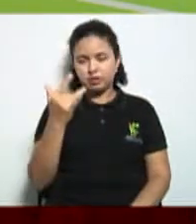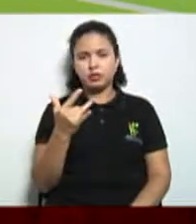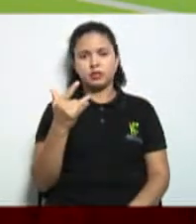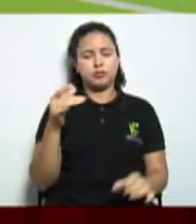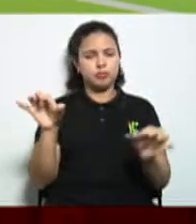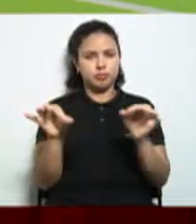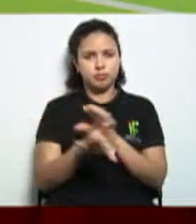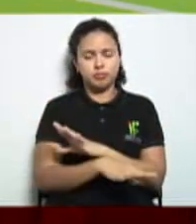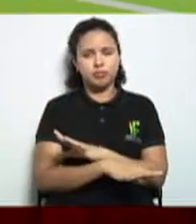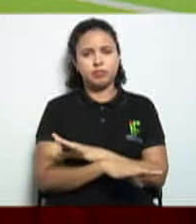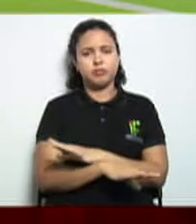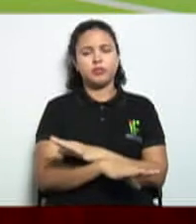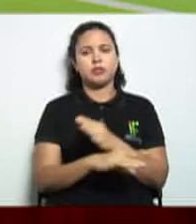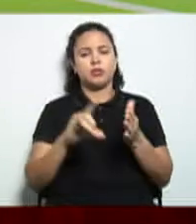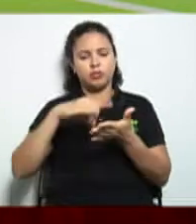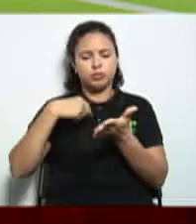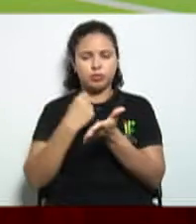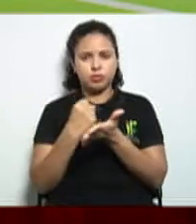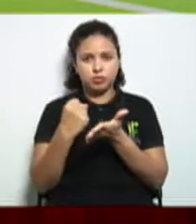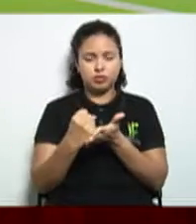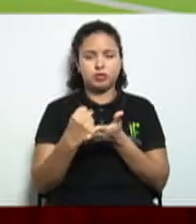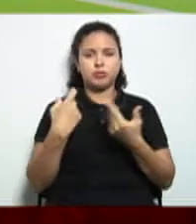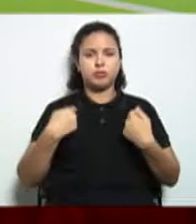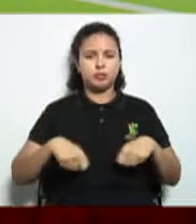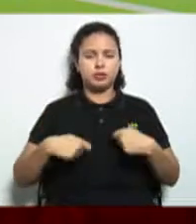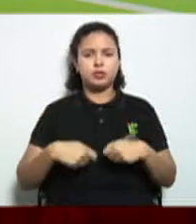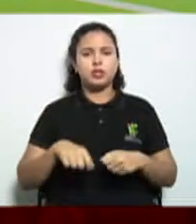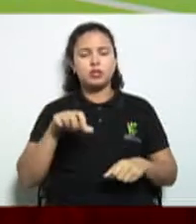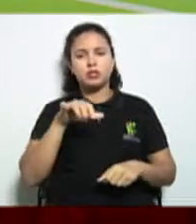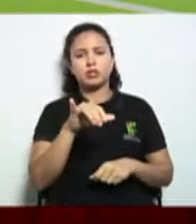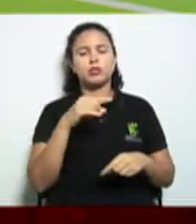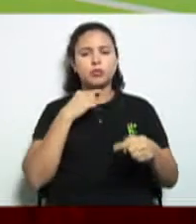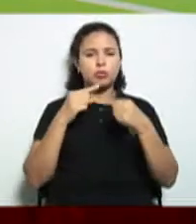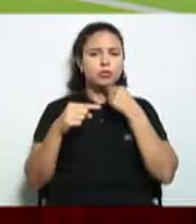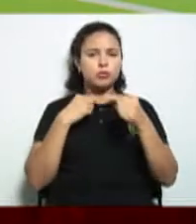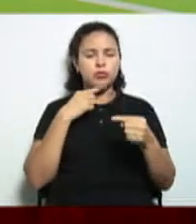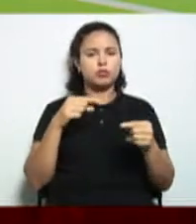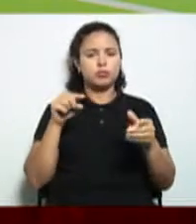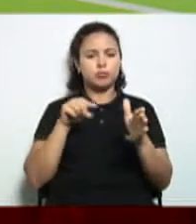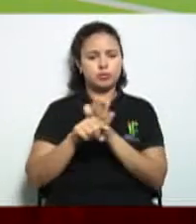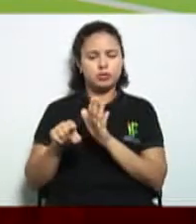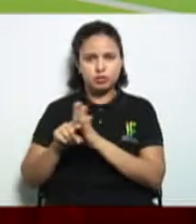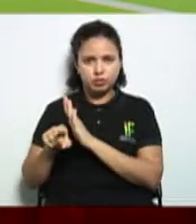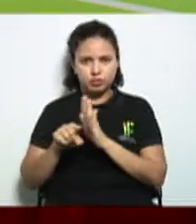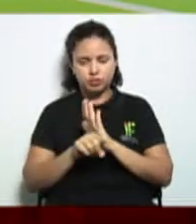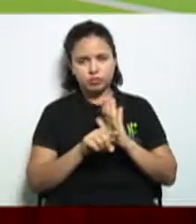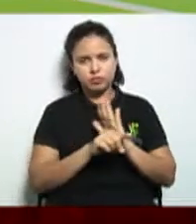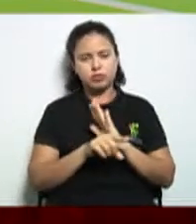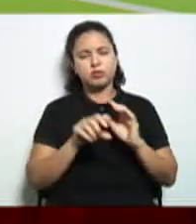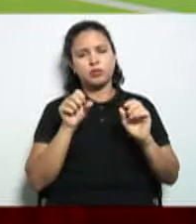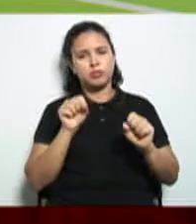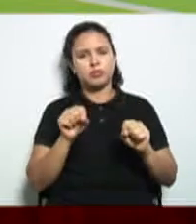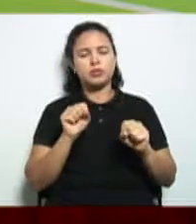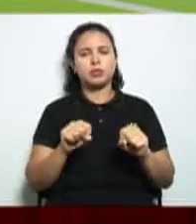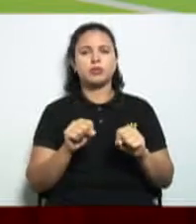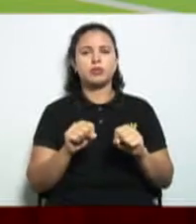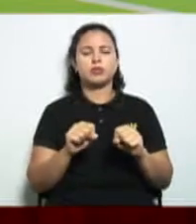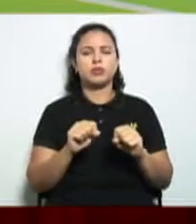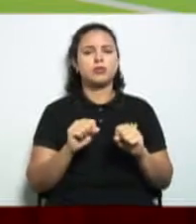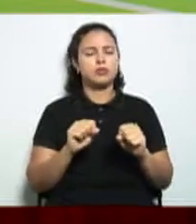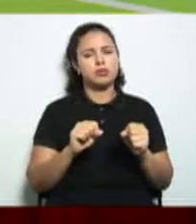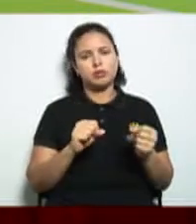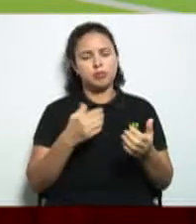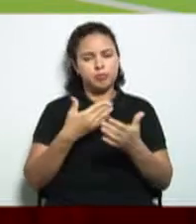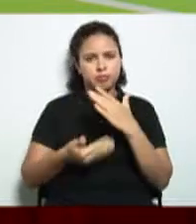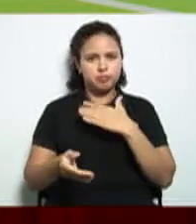professor, vê o documento que precisa. Se tiver dúvida, pergunte, né, quais são as dúvidas a respeito do edital, não deixe passar